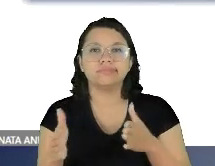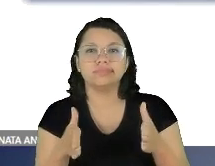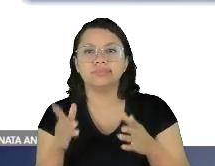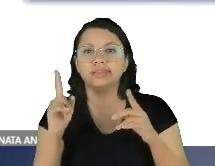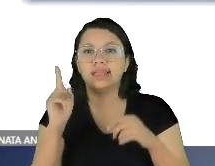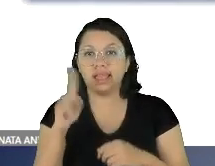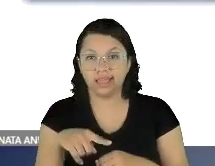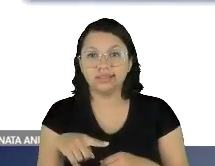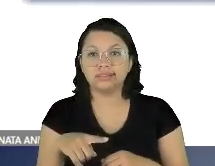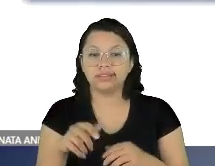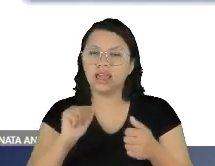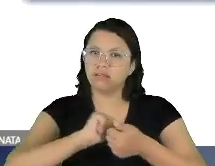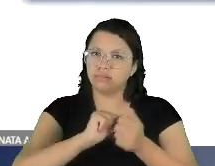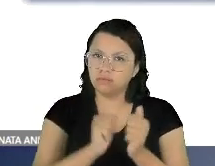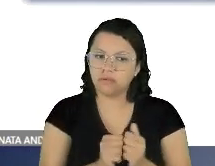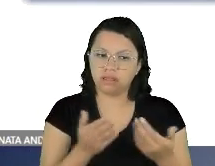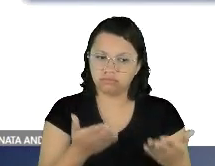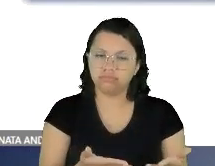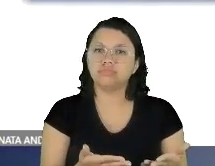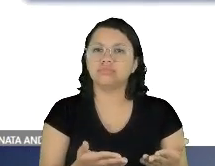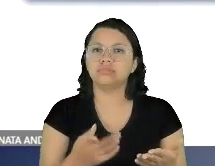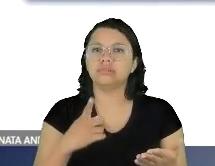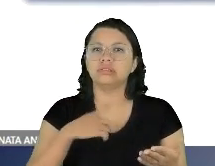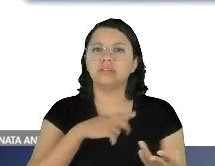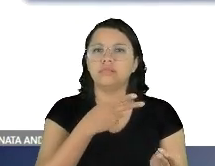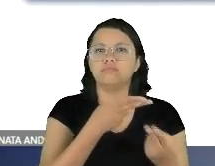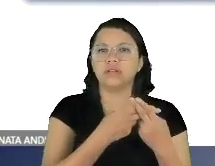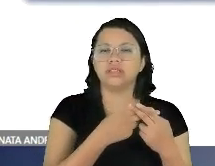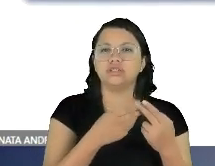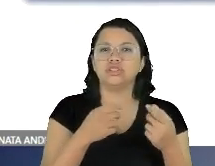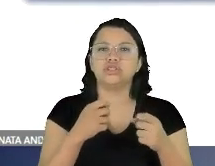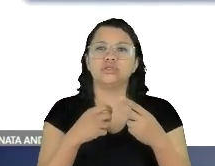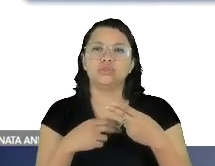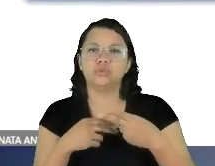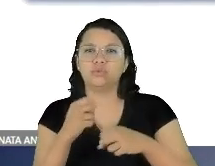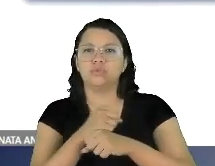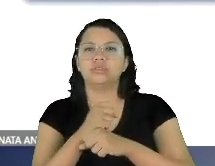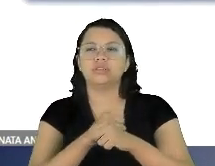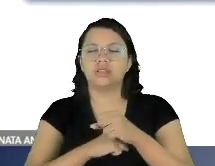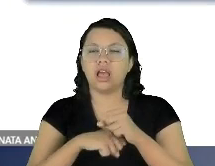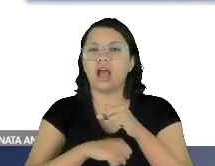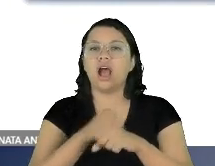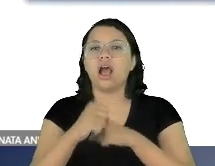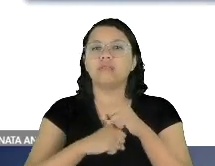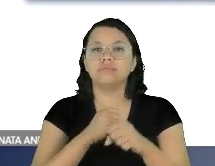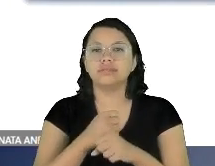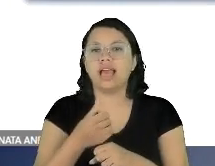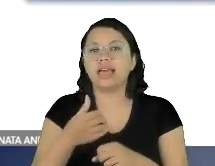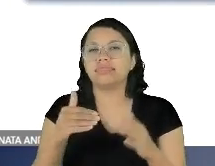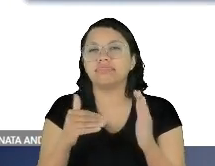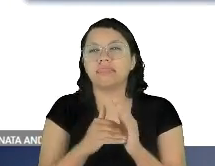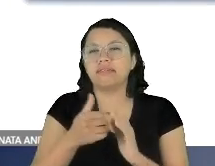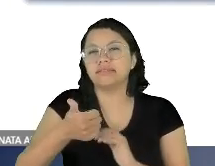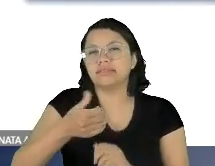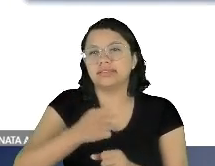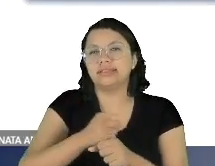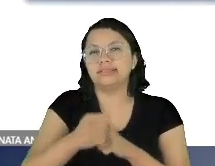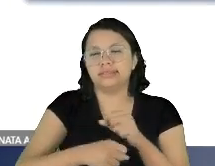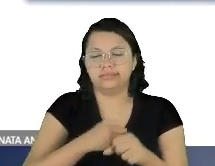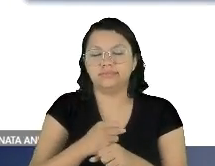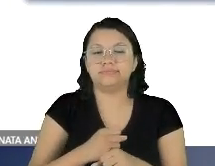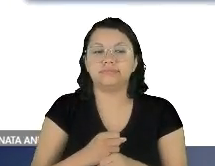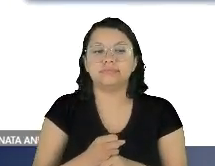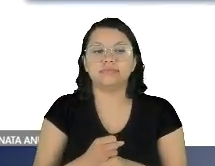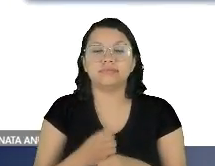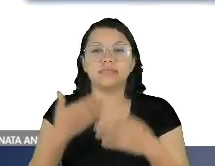esse seria o artigo apropriado. Tem uma pena de 2 a 6 anos. O juiz, na